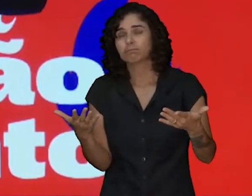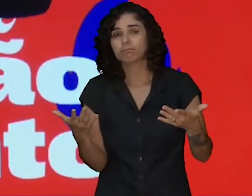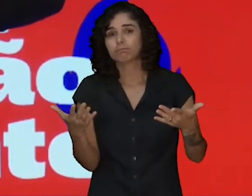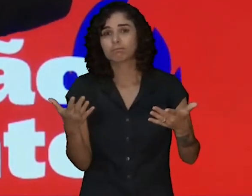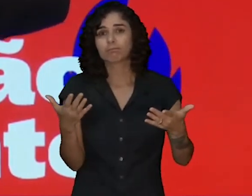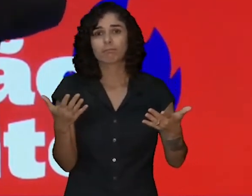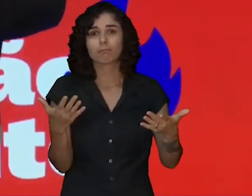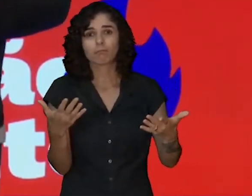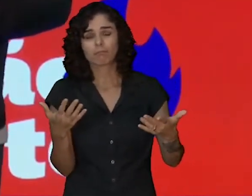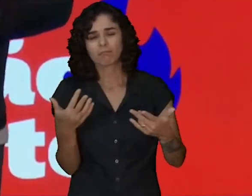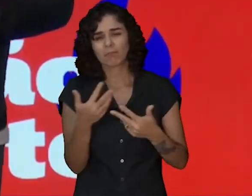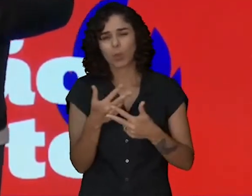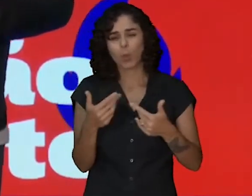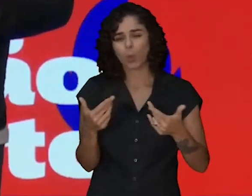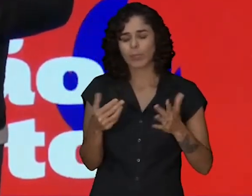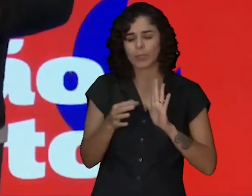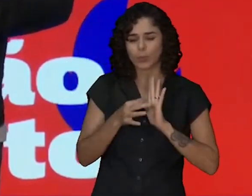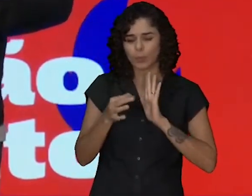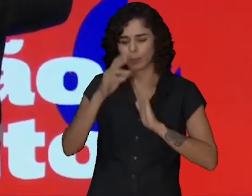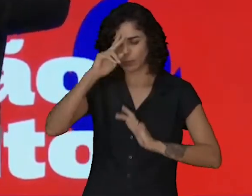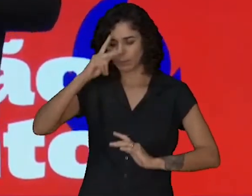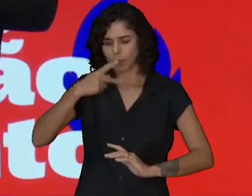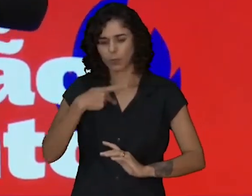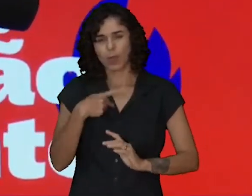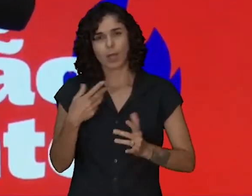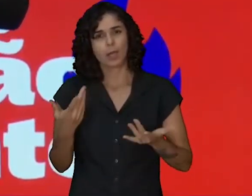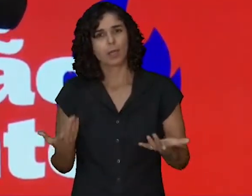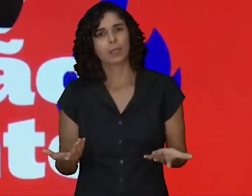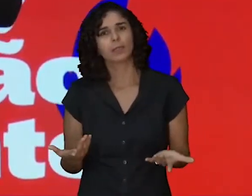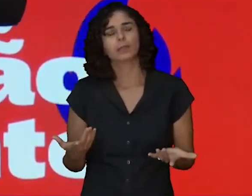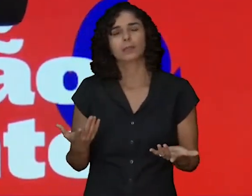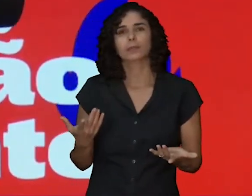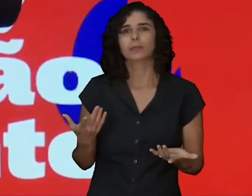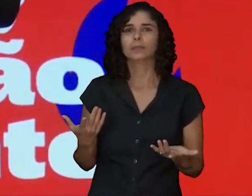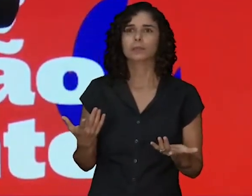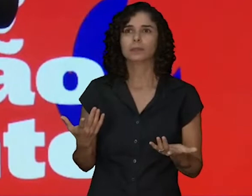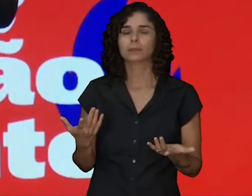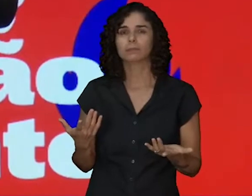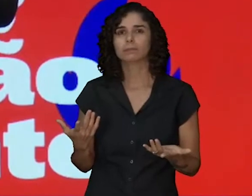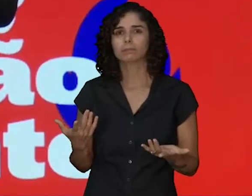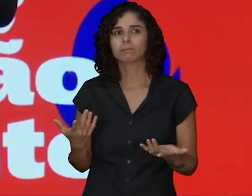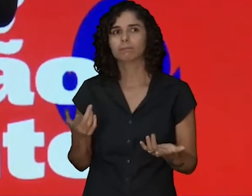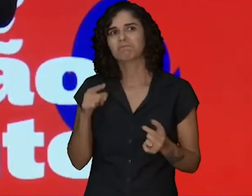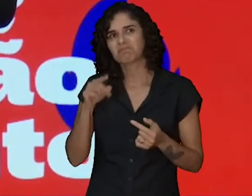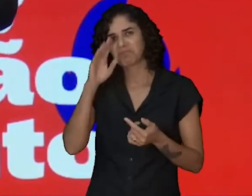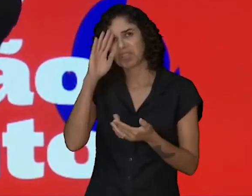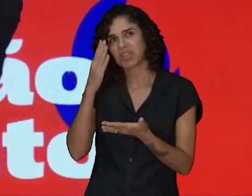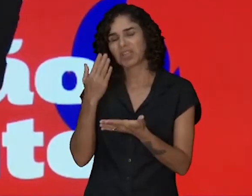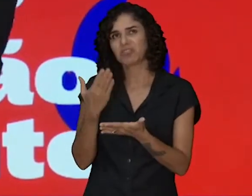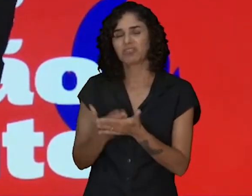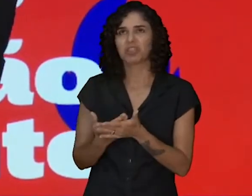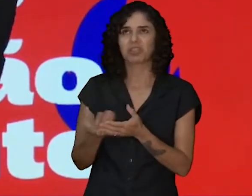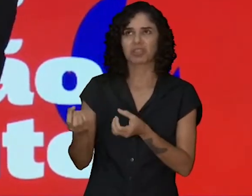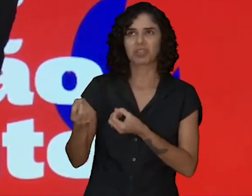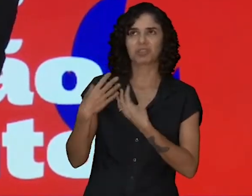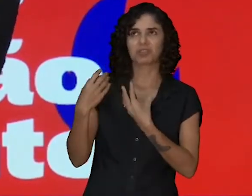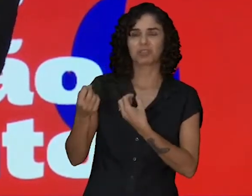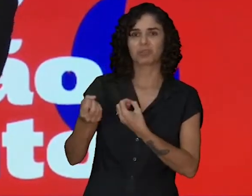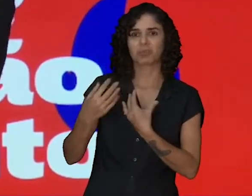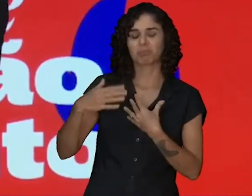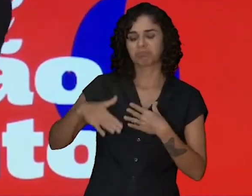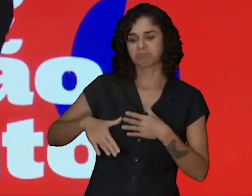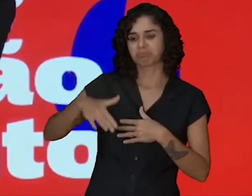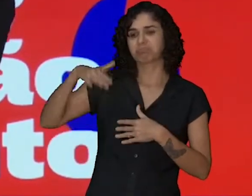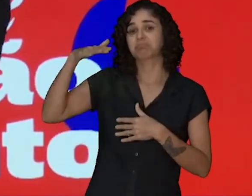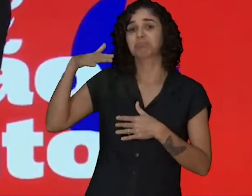conceitos pessoais, podem ser coisas que você recebeu desde criança.